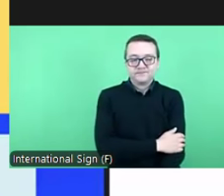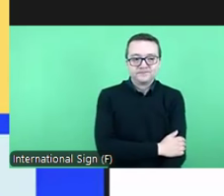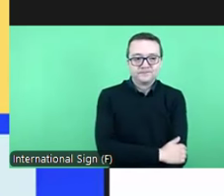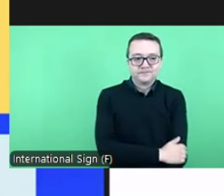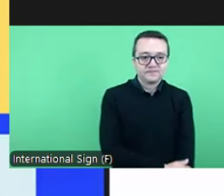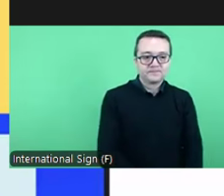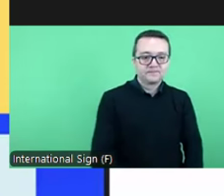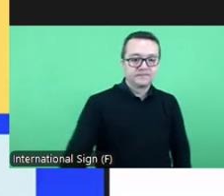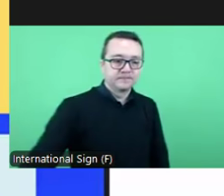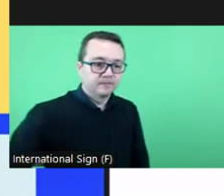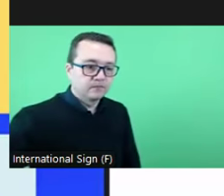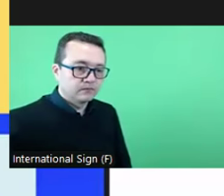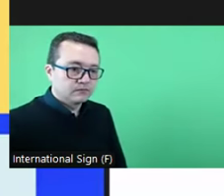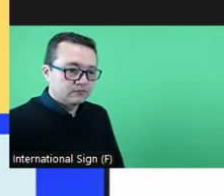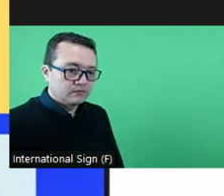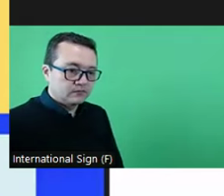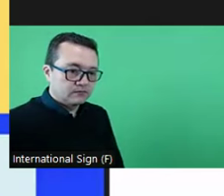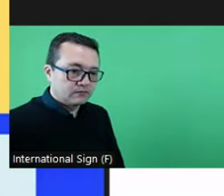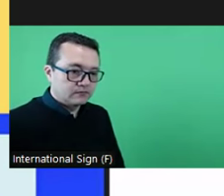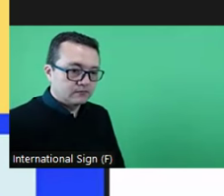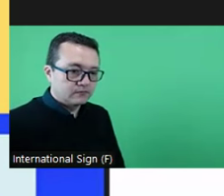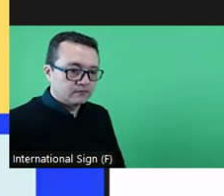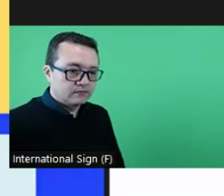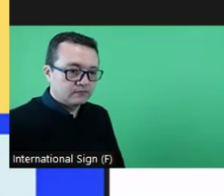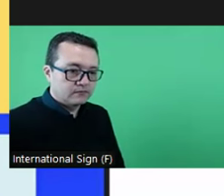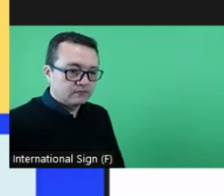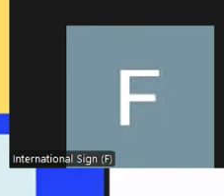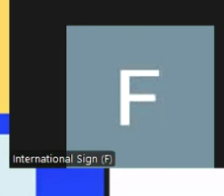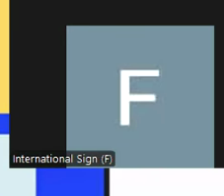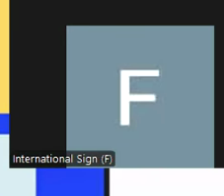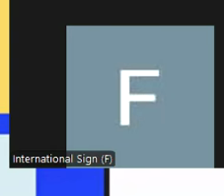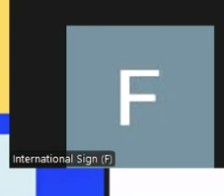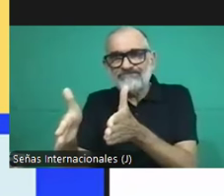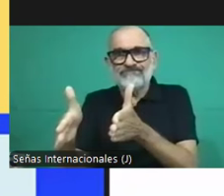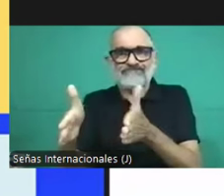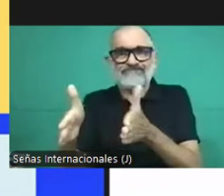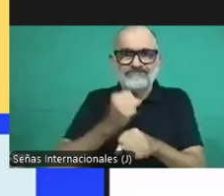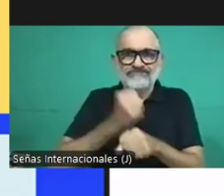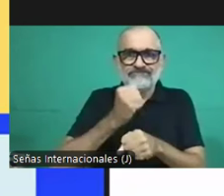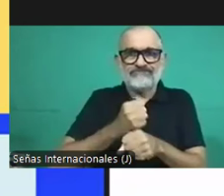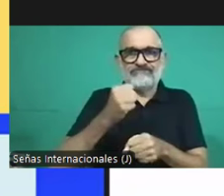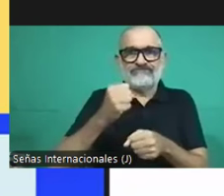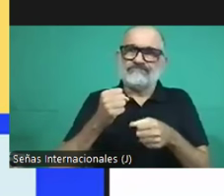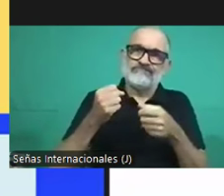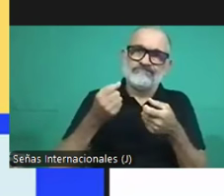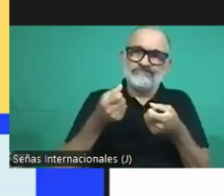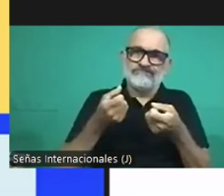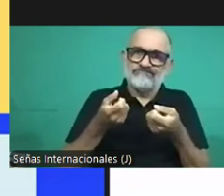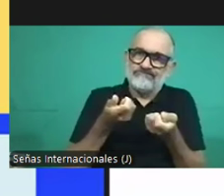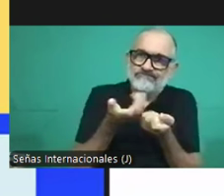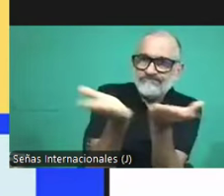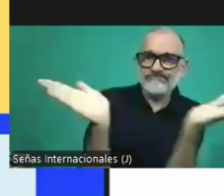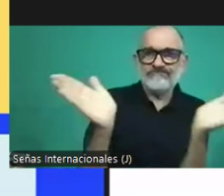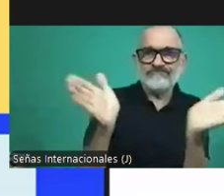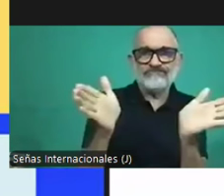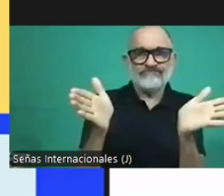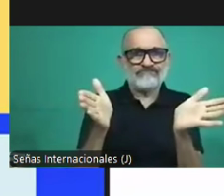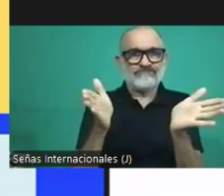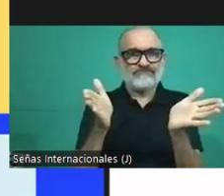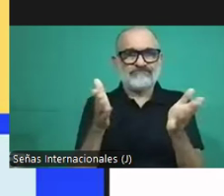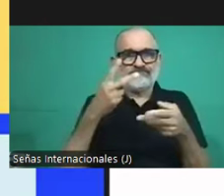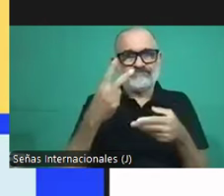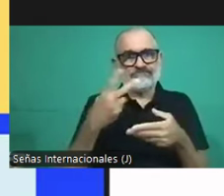Essa nova forma de olhar This new a way remuneração of dos procedimentos está seeing deixando a remuneration